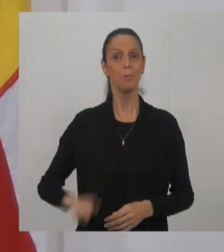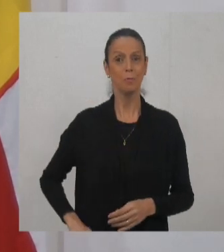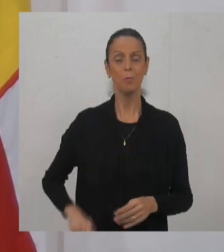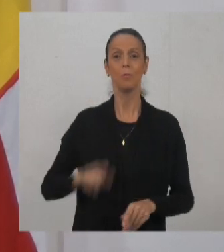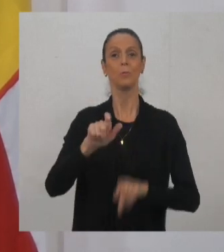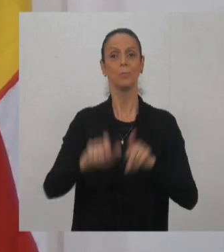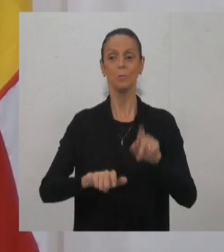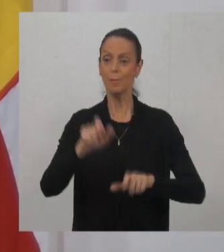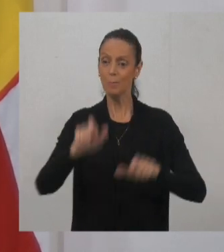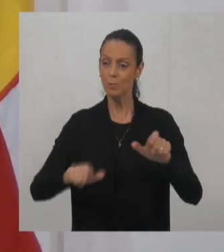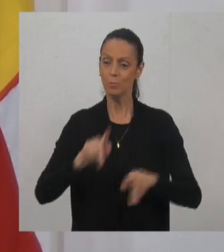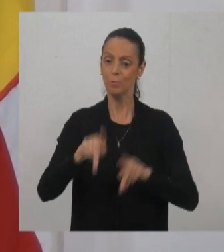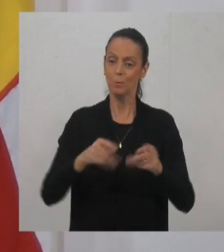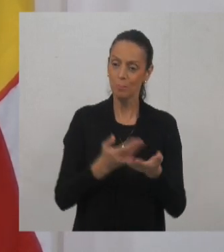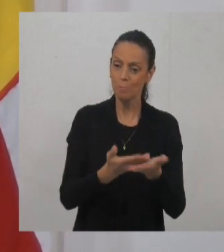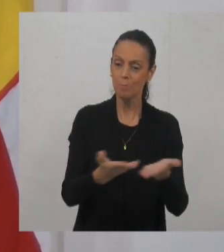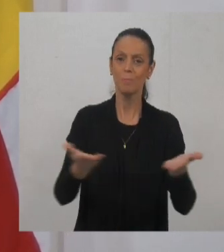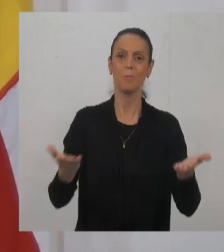povo.